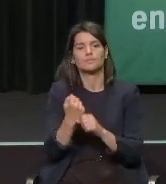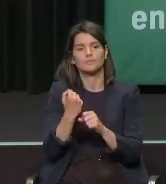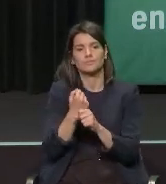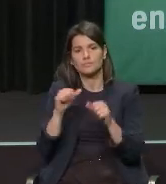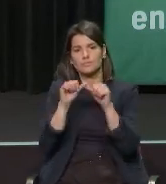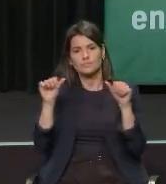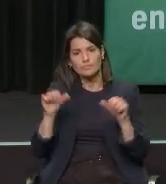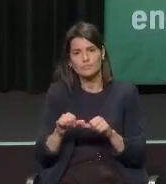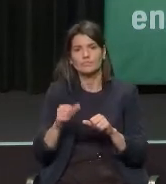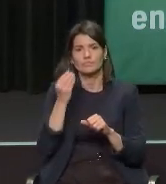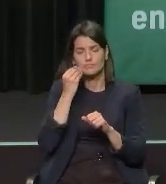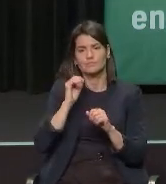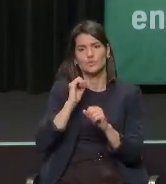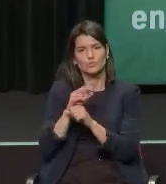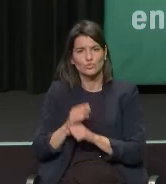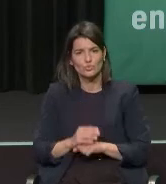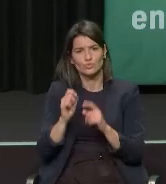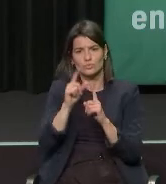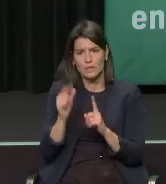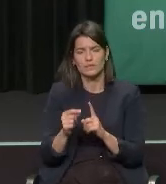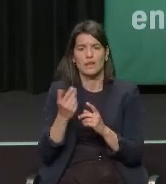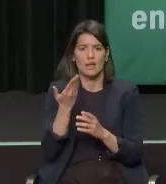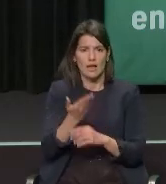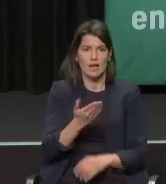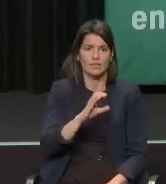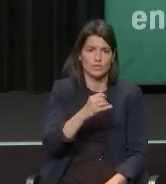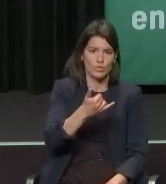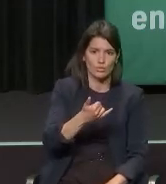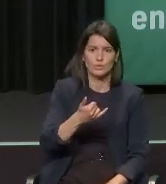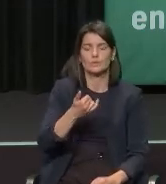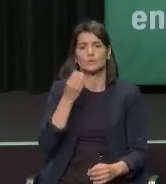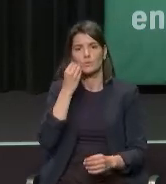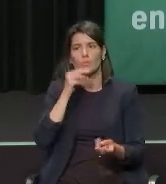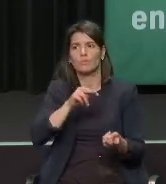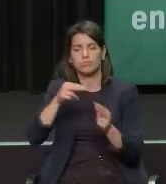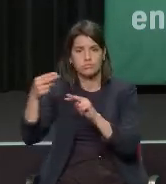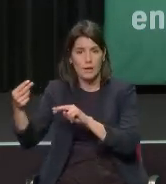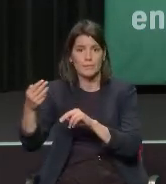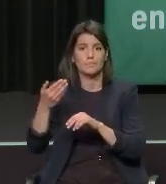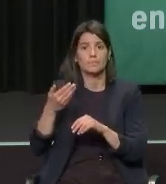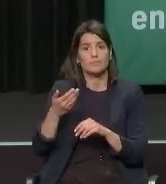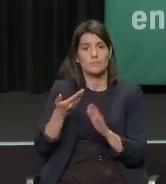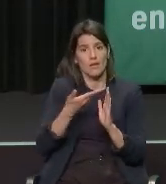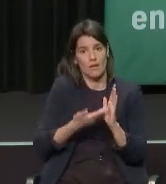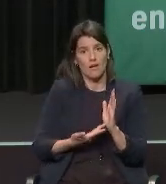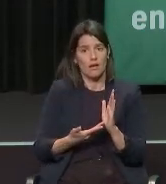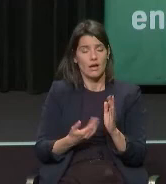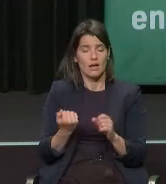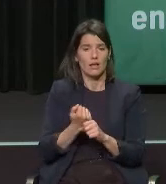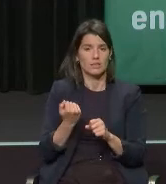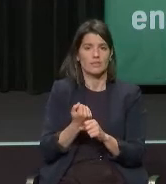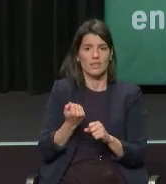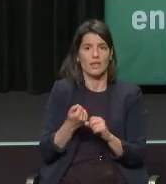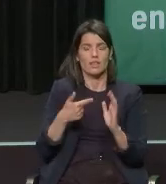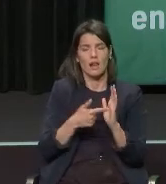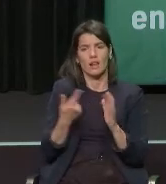para a biodiversidade, e tem uma vertente de carbono e de fluxos. E nós temos lá enquadrada esta atividade e